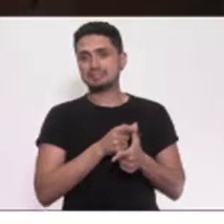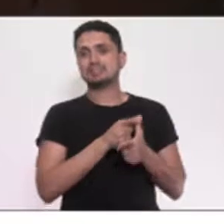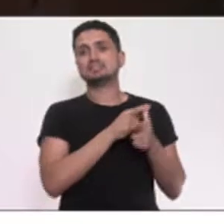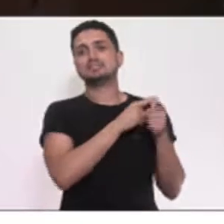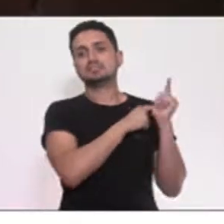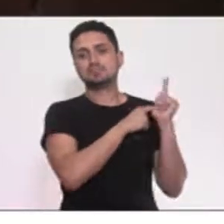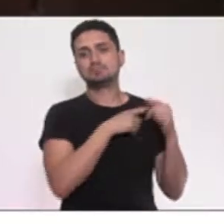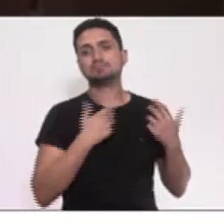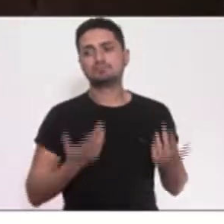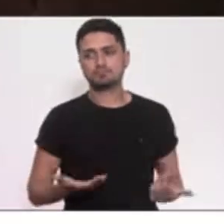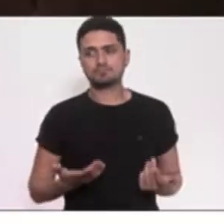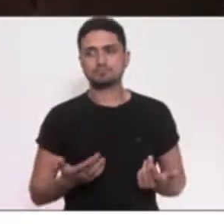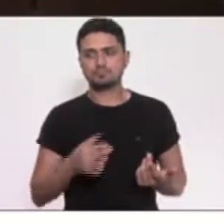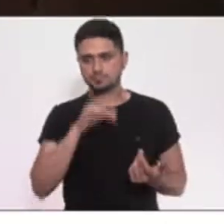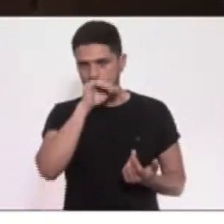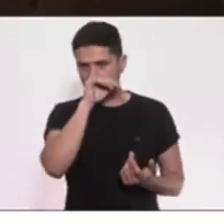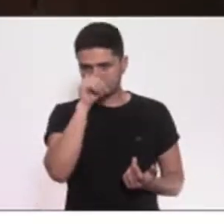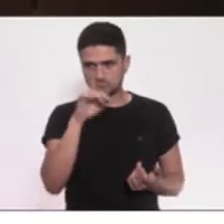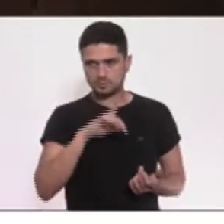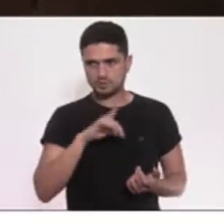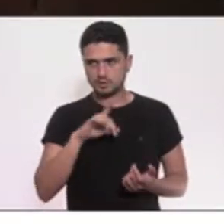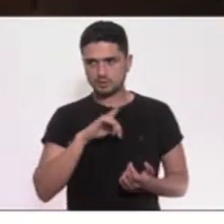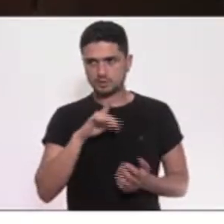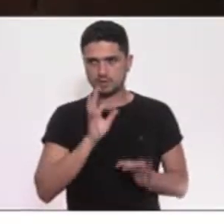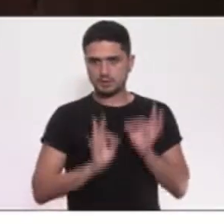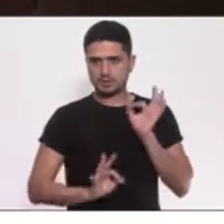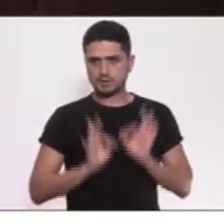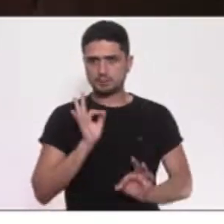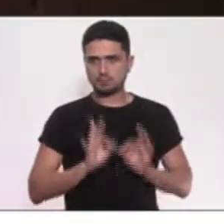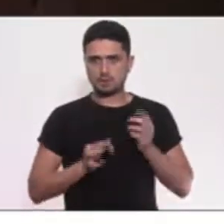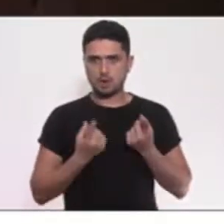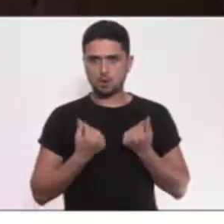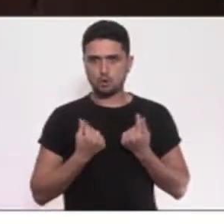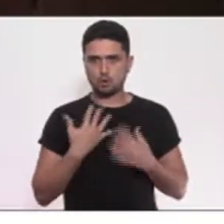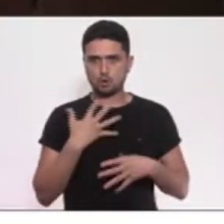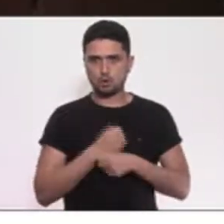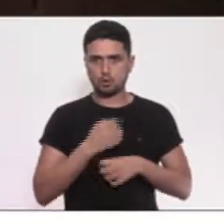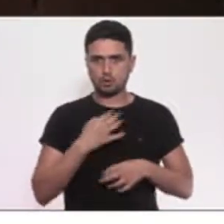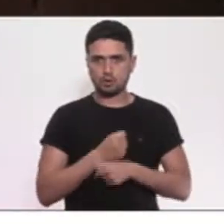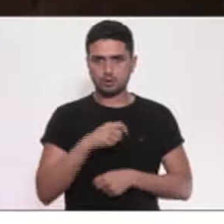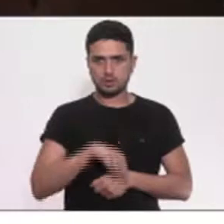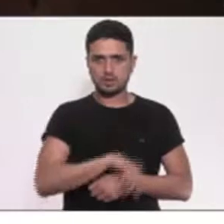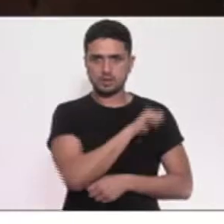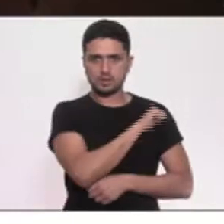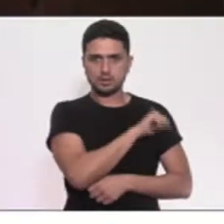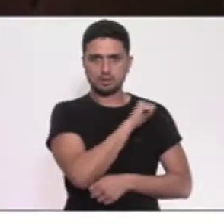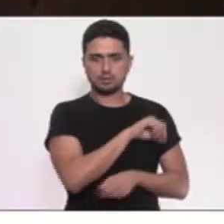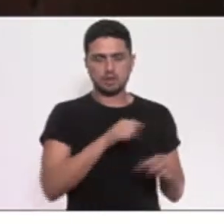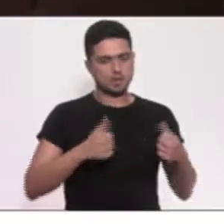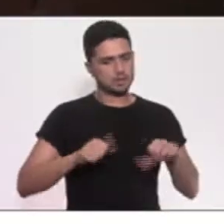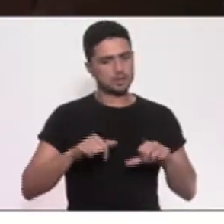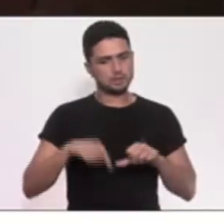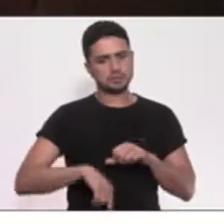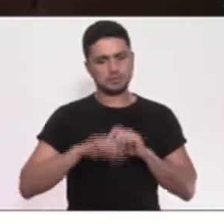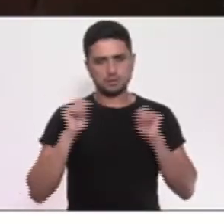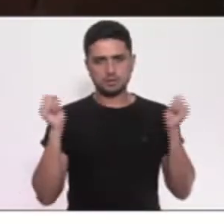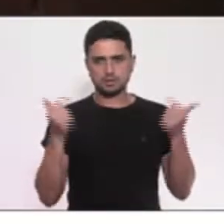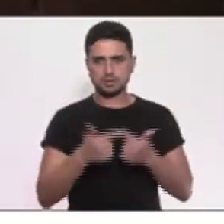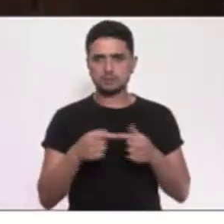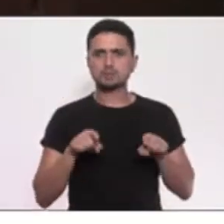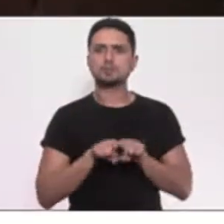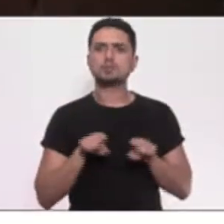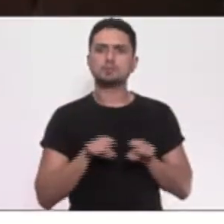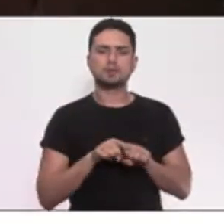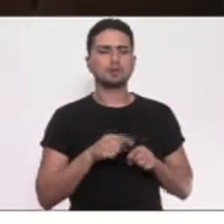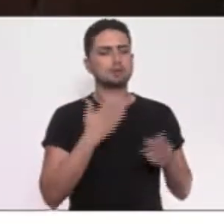um parecer prévio do Tribunal de Contas do Estado do Rio de Janeiro, na análise por essa casa e a deliberação neste